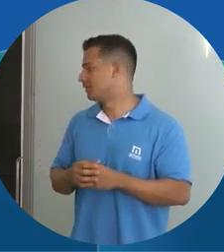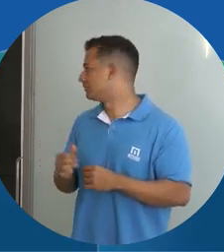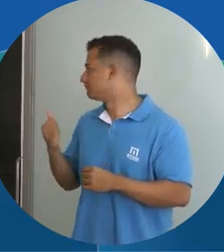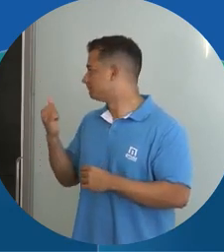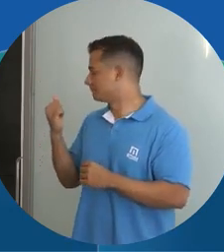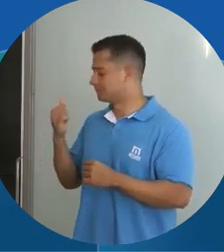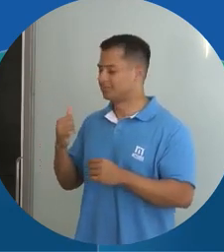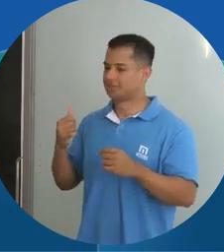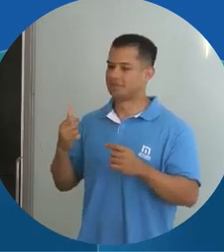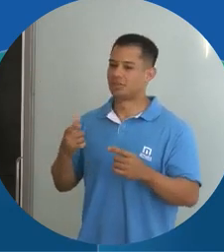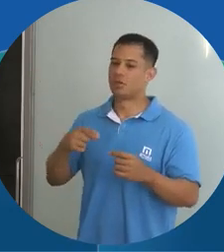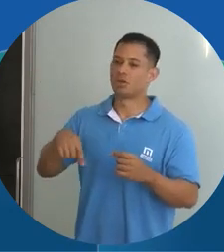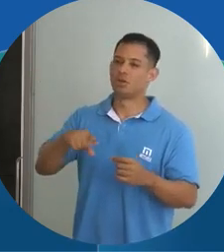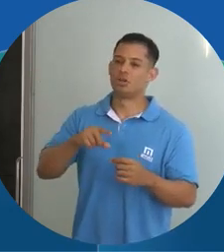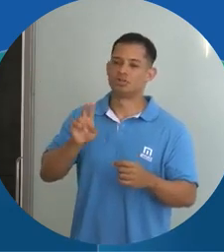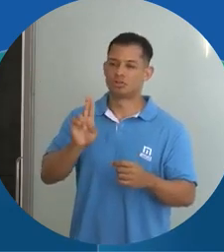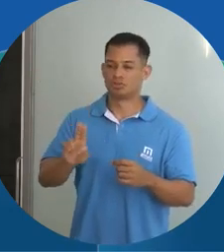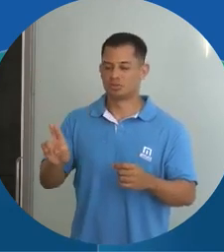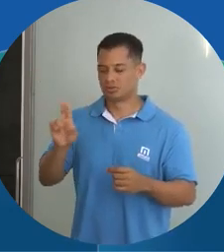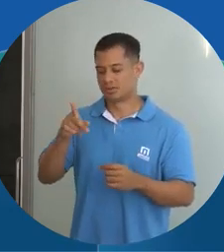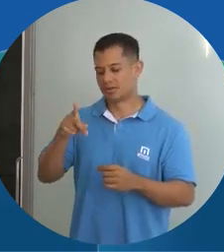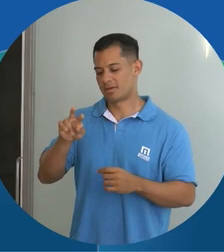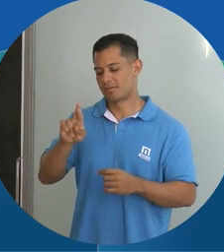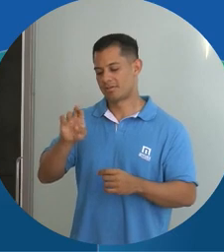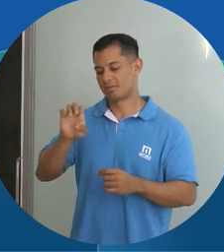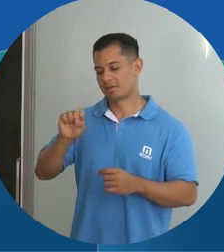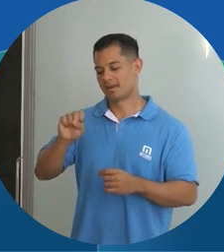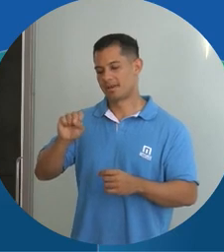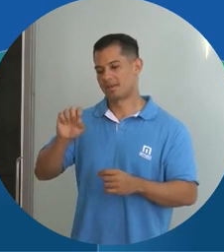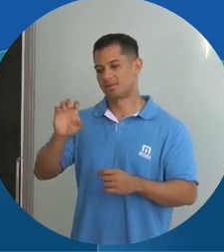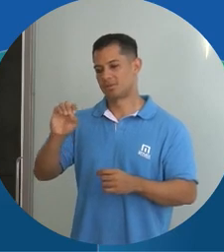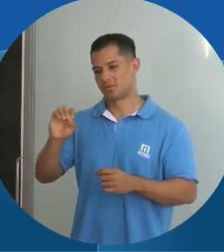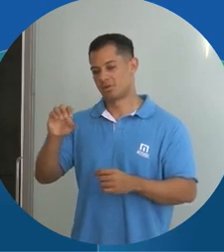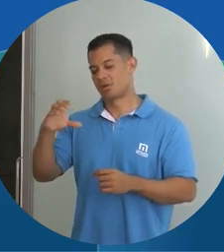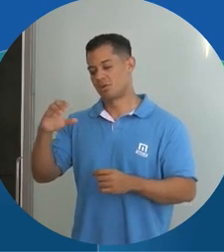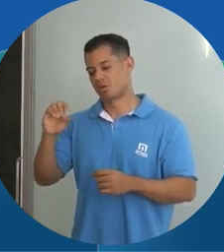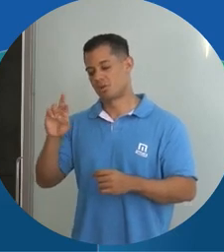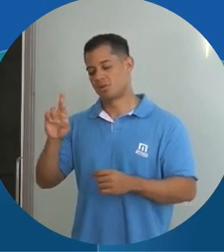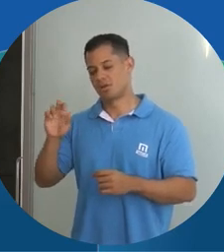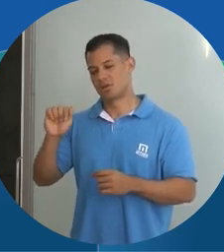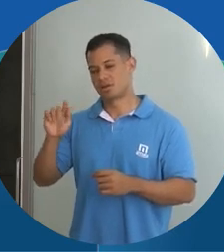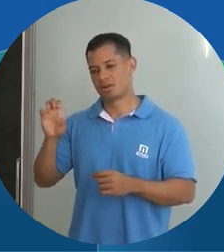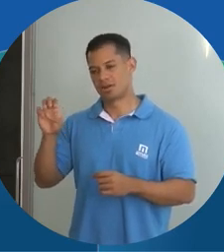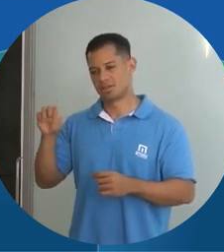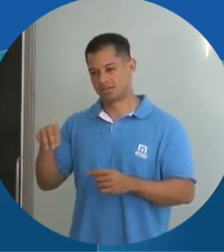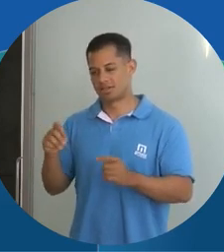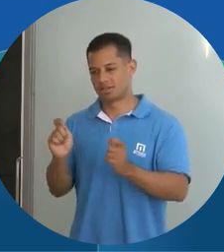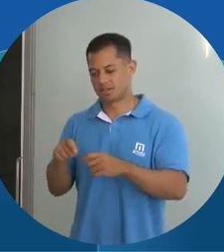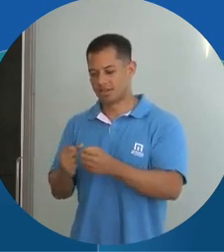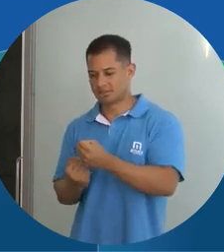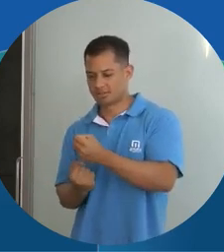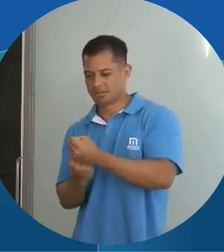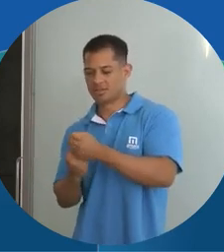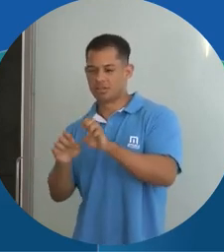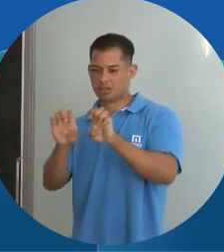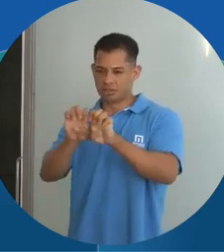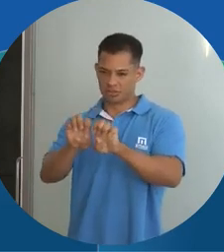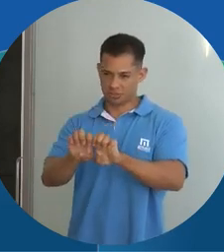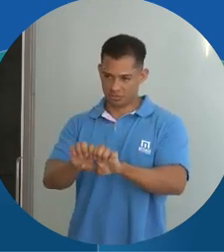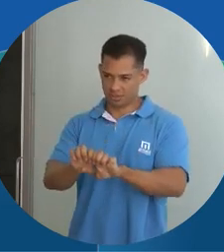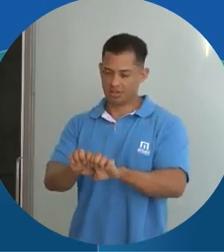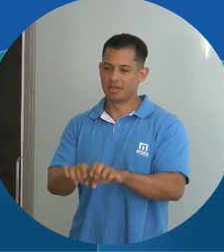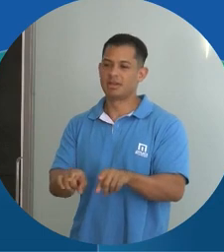situação em que a gente usou a pressa-ancoragem como elemento construtivo para se estruturar esse pilar à medida que foi